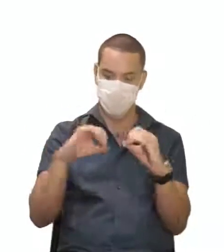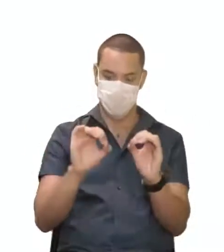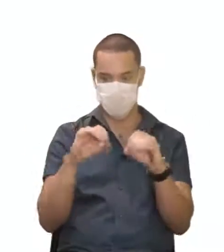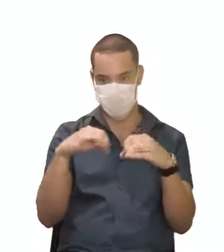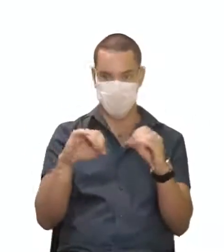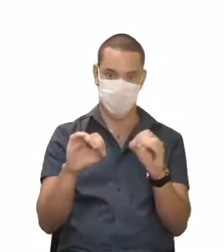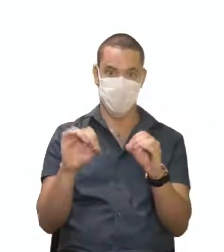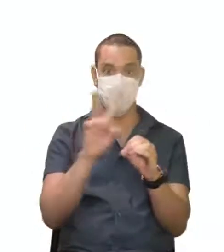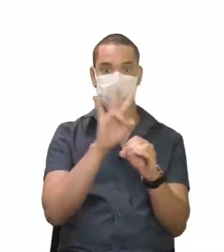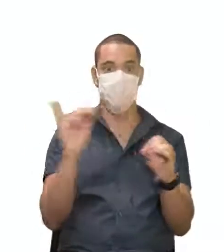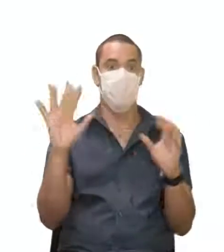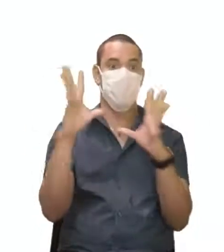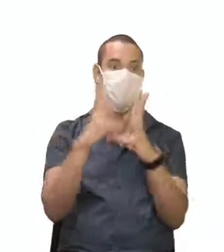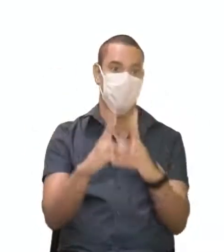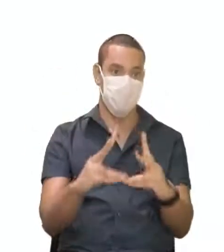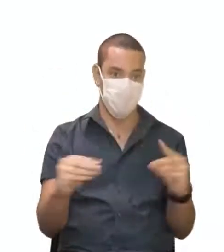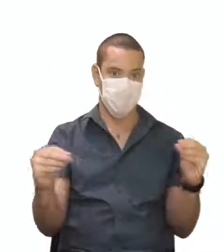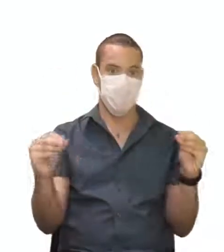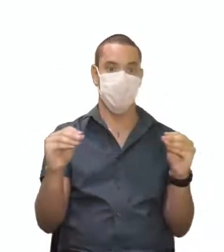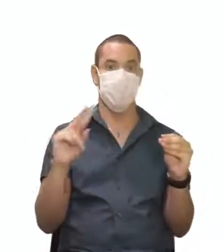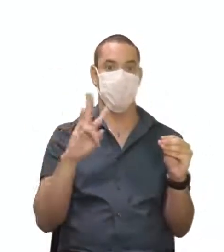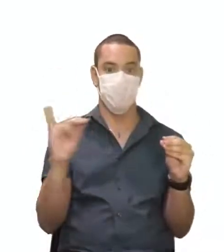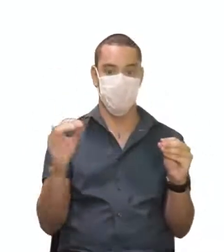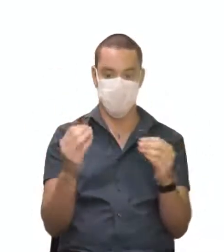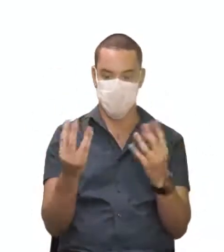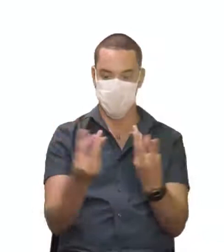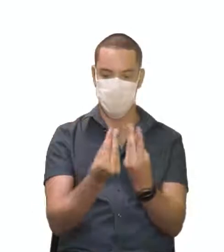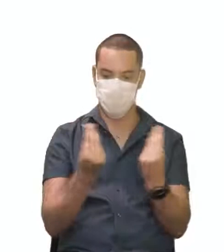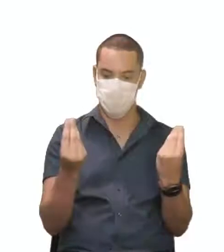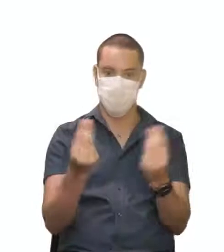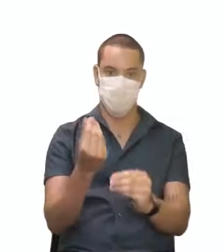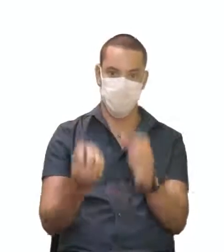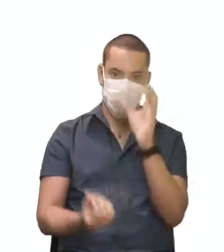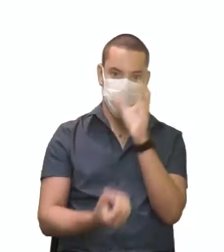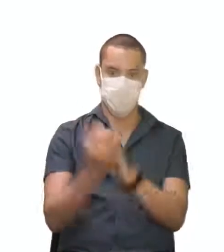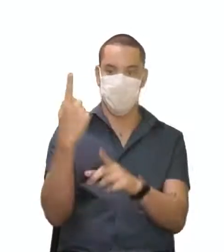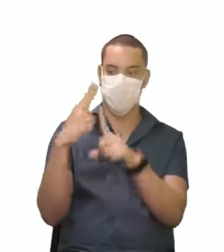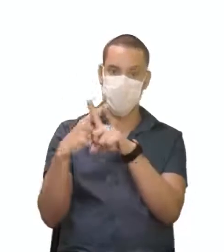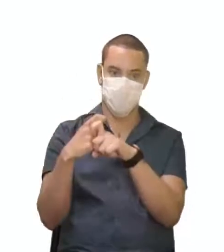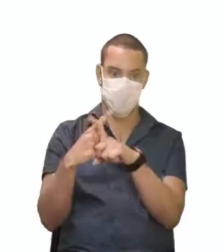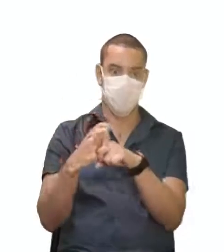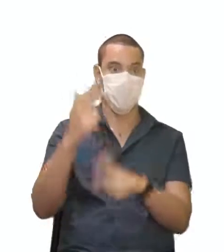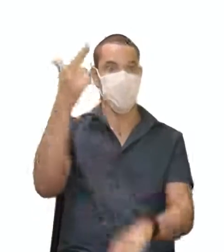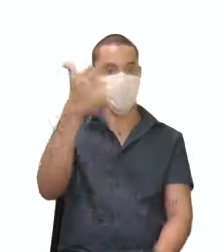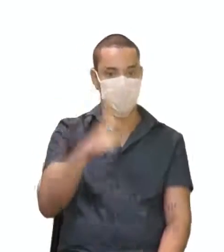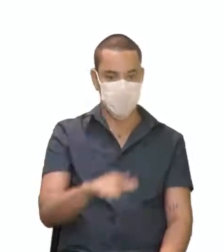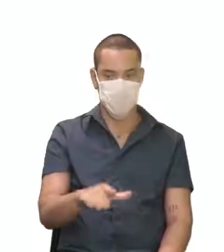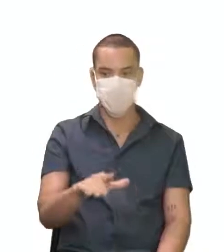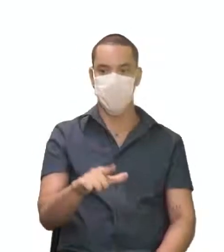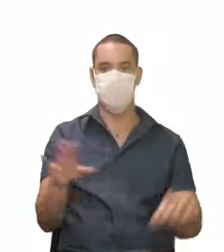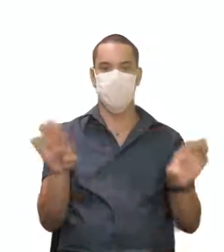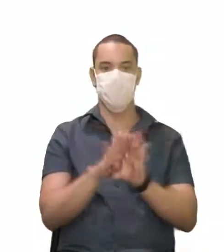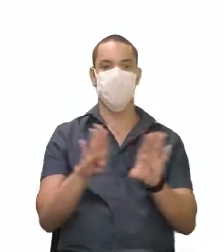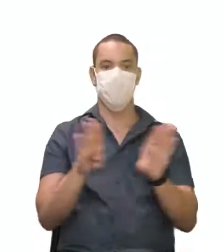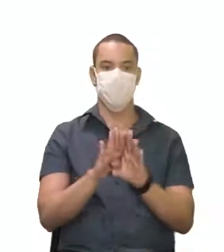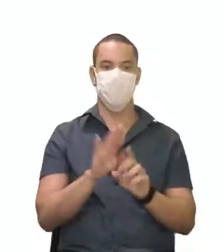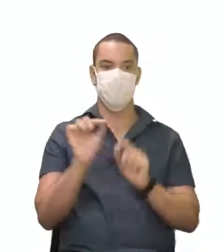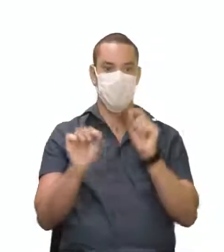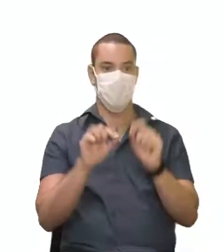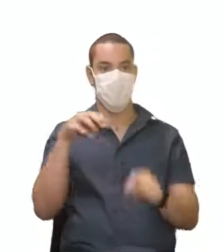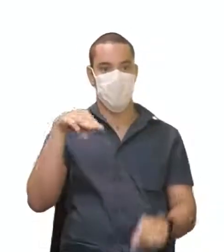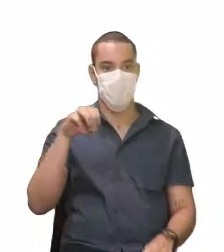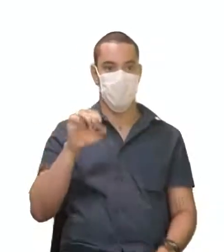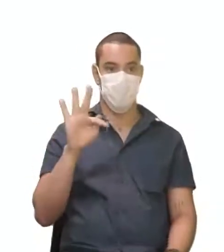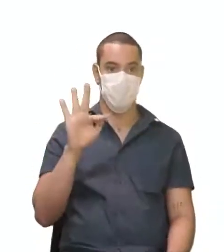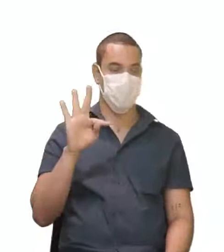estava condensado, descondensado, vai começar a se condensar para formar os cromossomos novamente, tá bom? Na metáfase